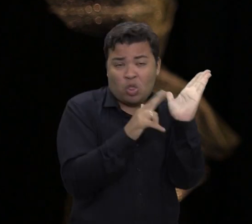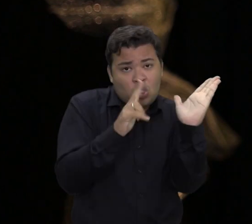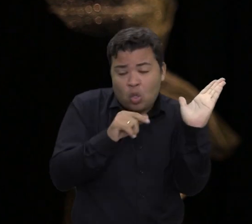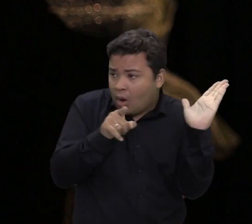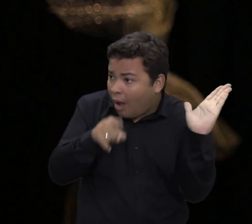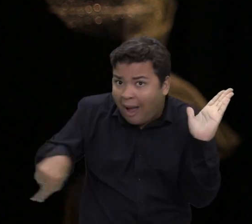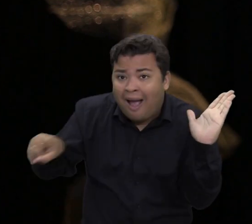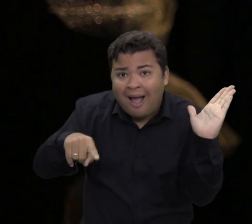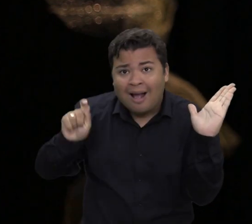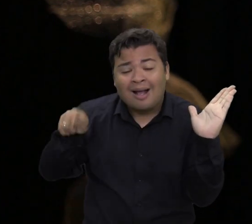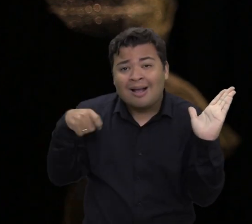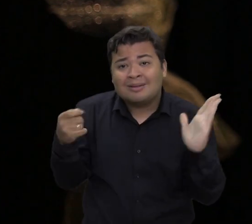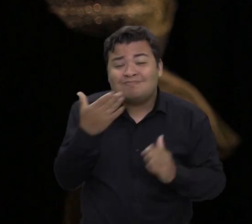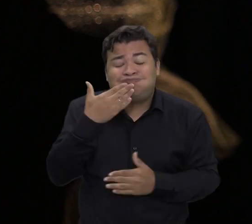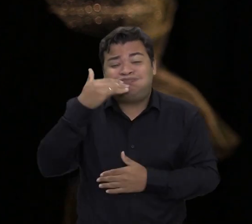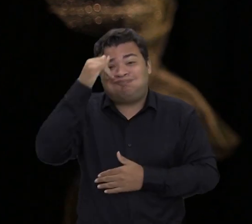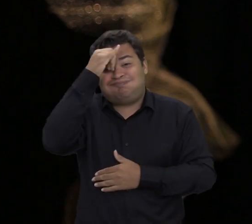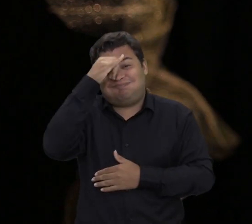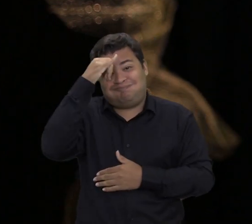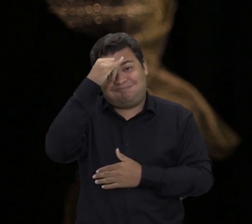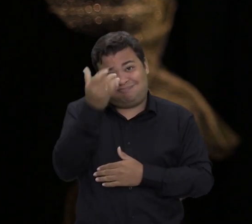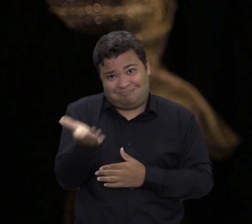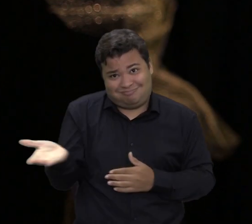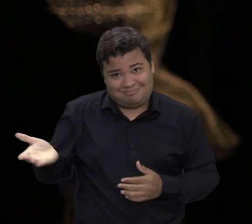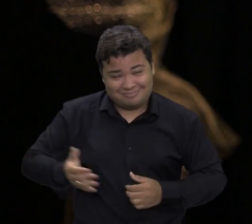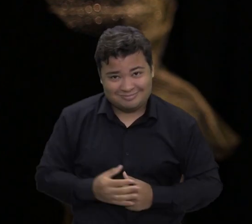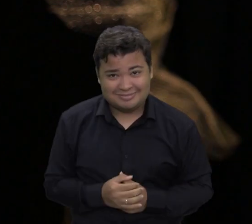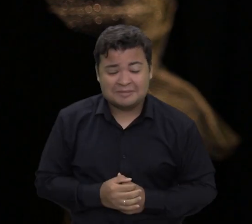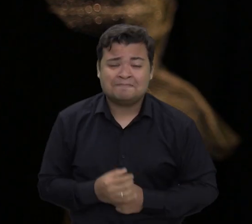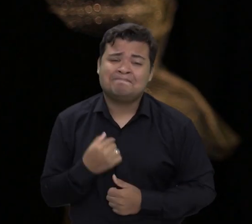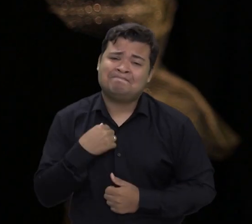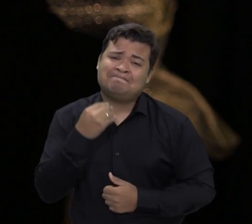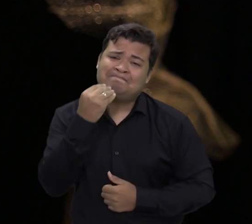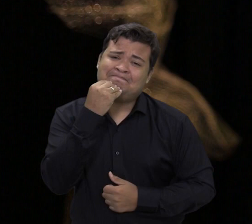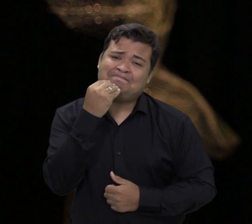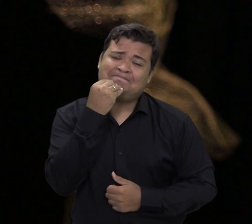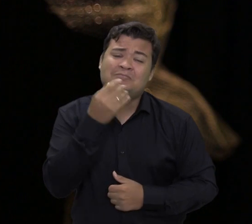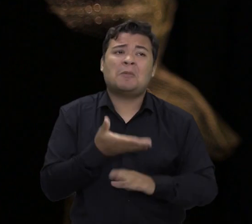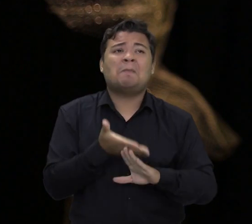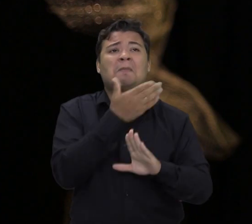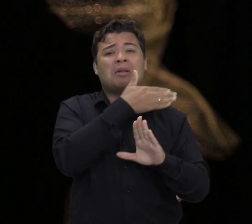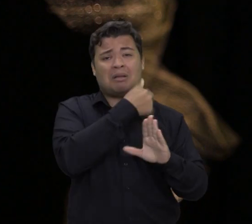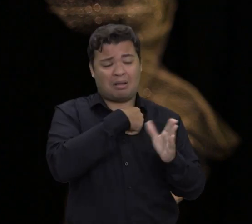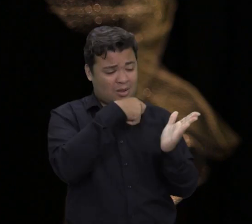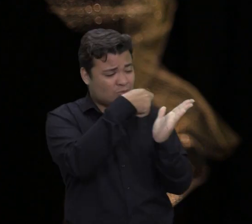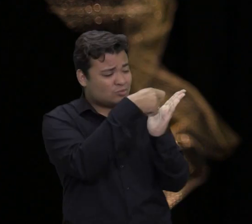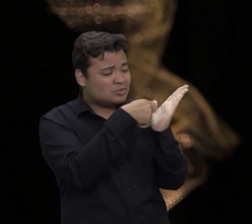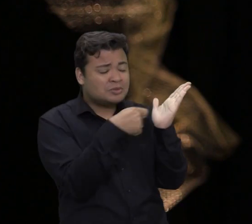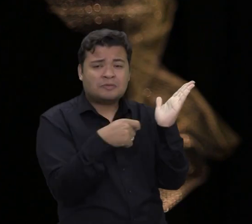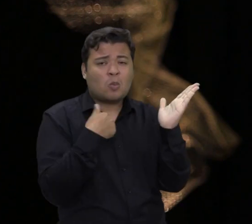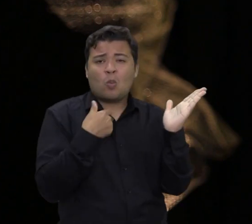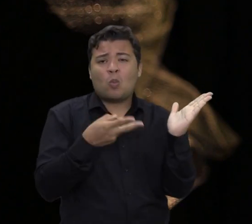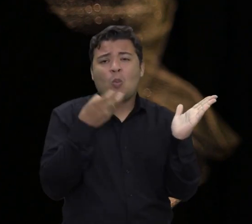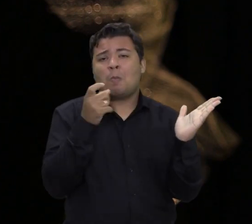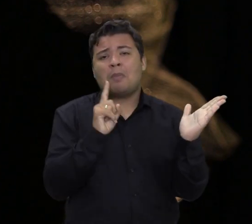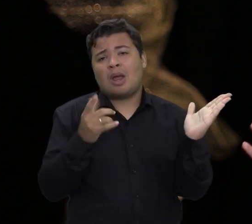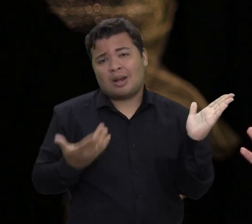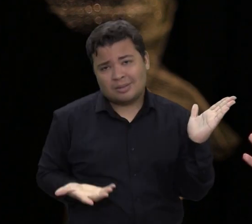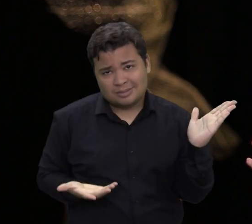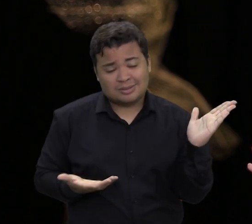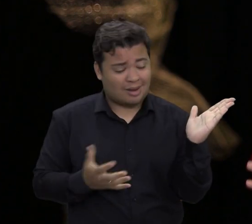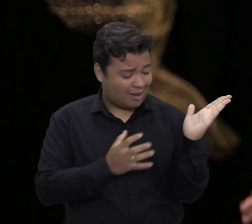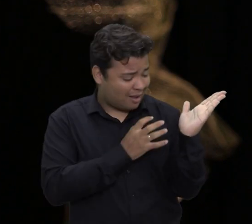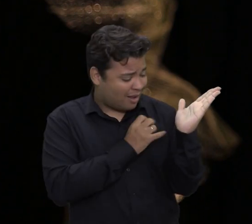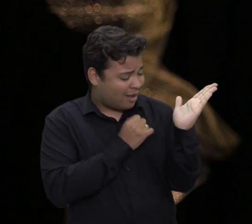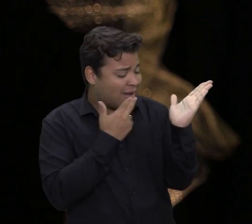amor é que são ridículas. Quem me dera, no tempo em que escrevia, sem dar por